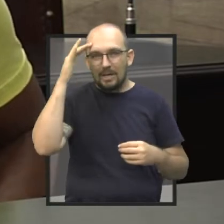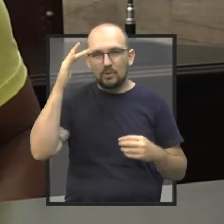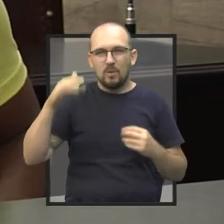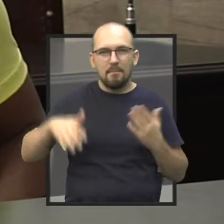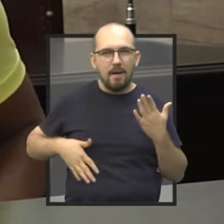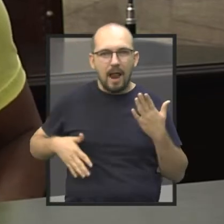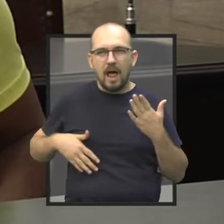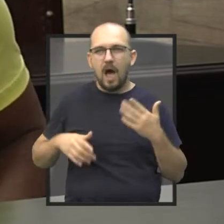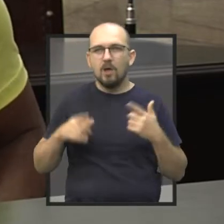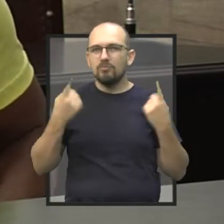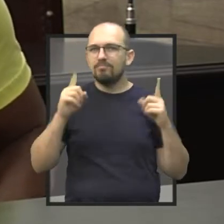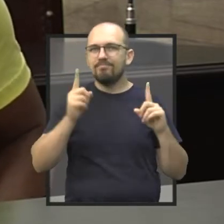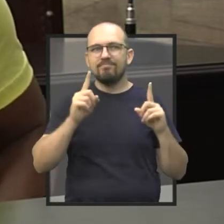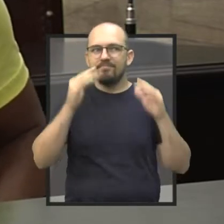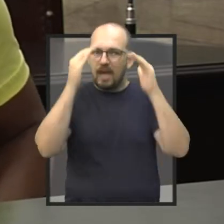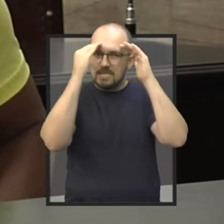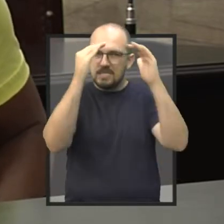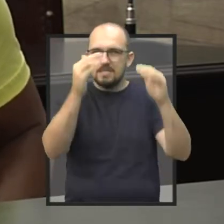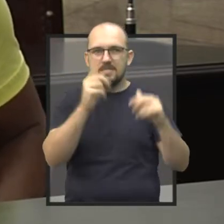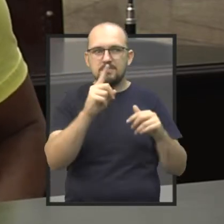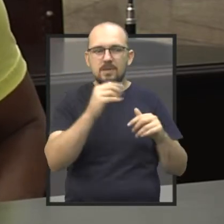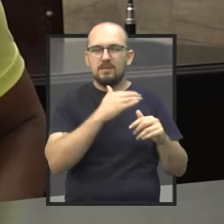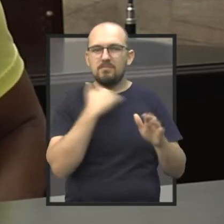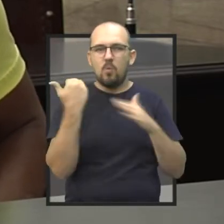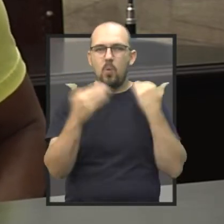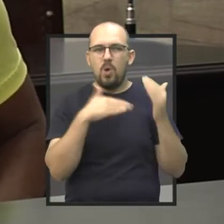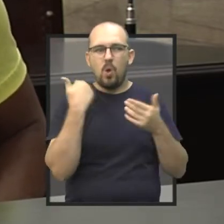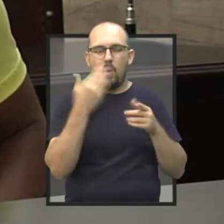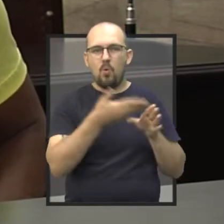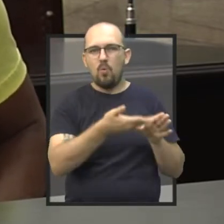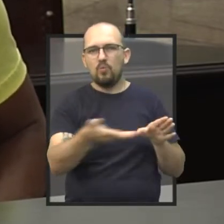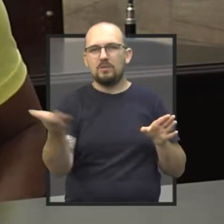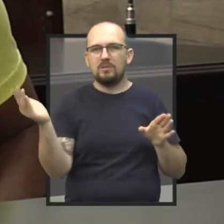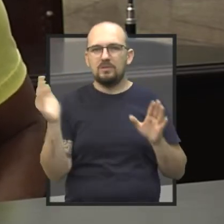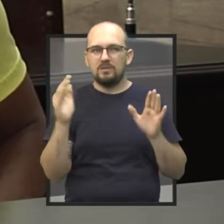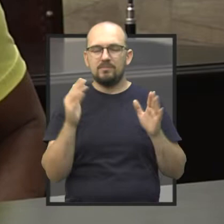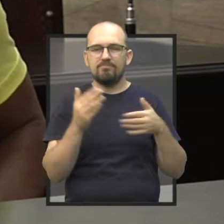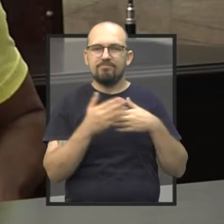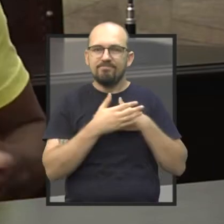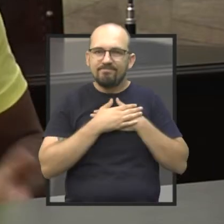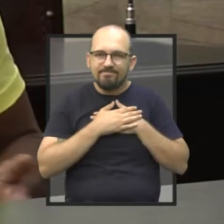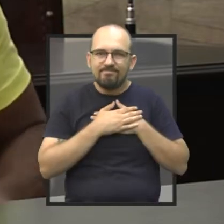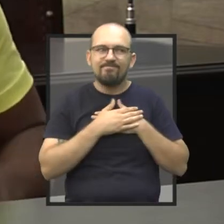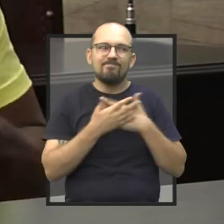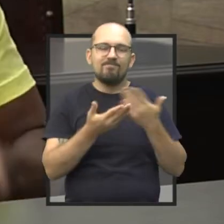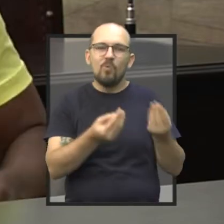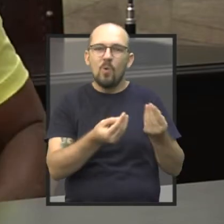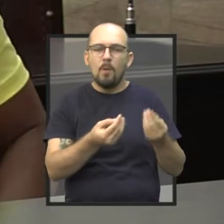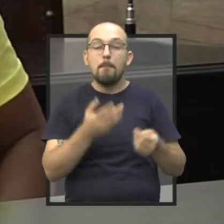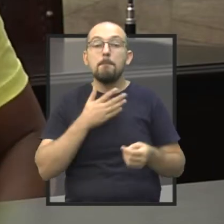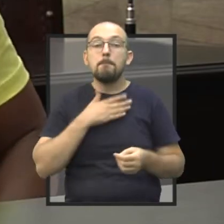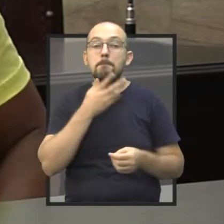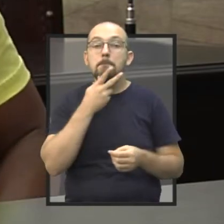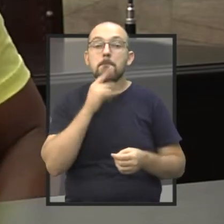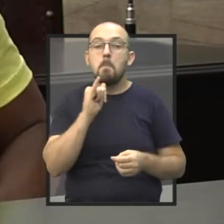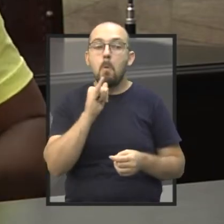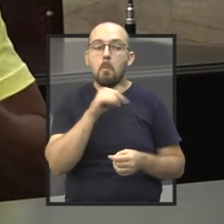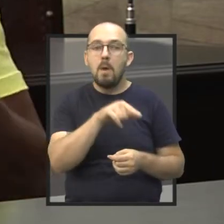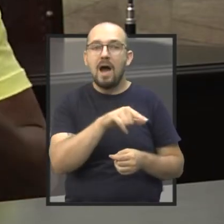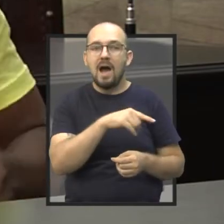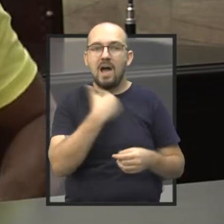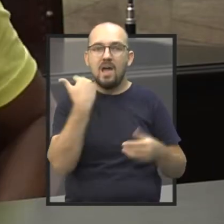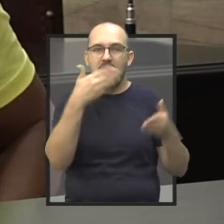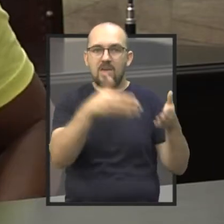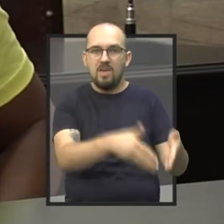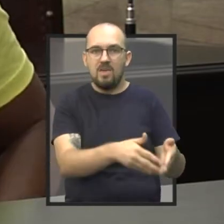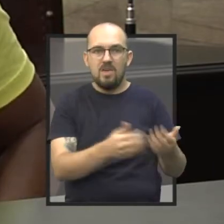desses vândalos não estar respeitando aqueles entes queridos que ali estão. Então, tem muitos entes, inclusive meu pai está enterrado